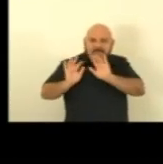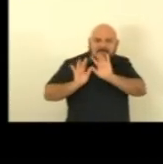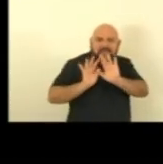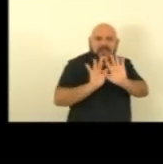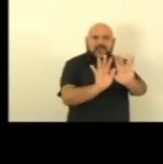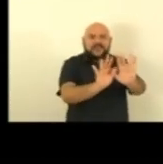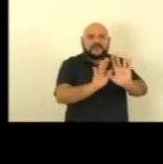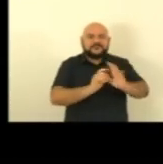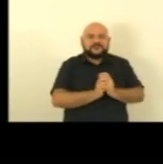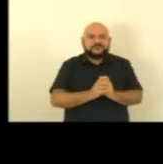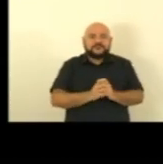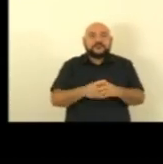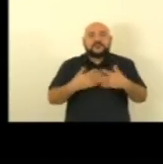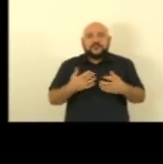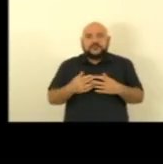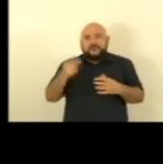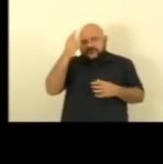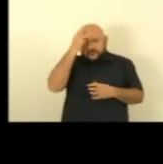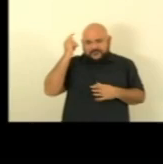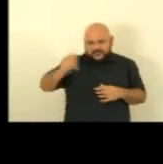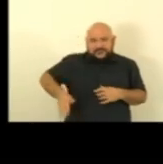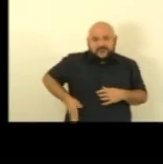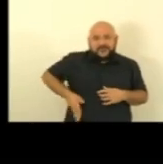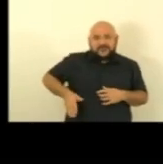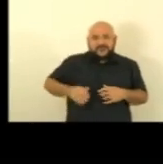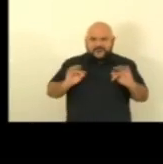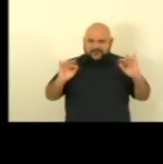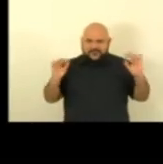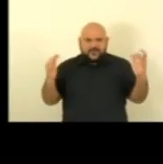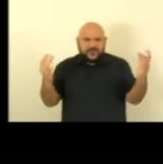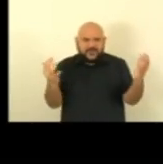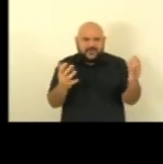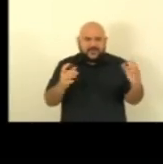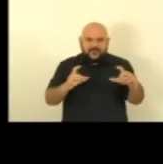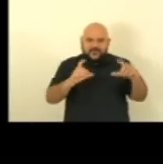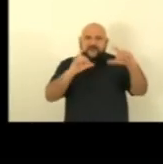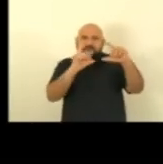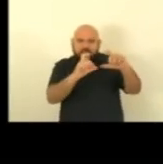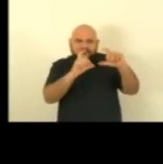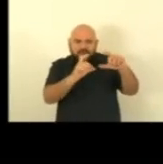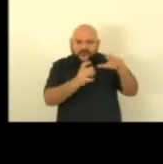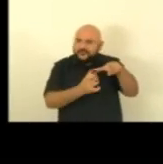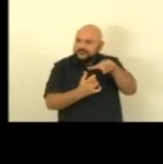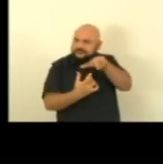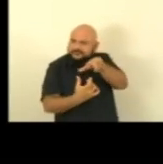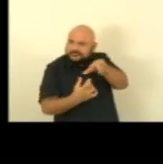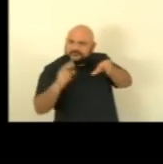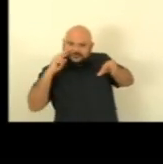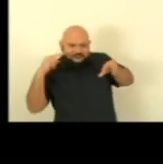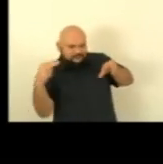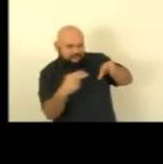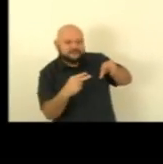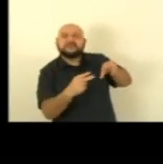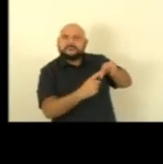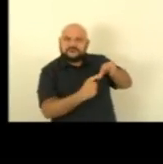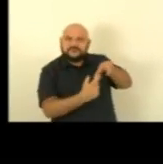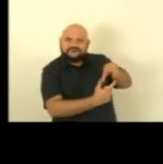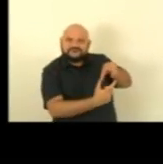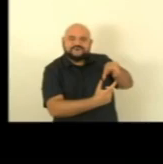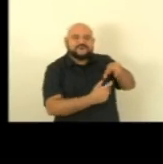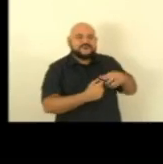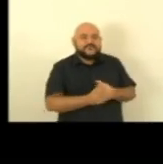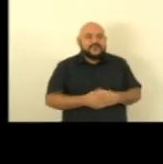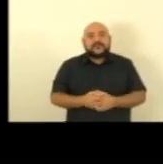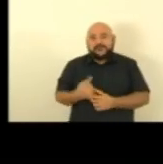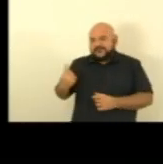em volta dele e conferem as fotografias registradas por Adriano. Chega um 6º invasor que filma essa